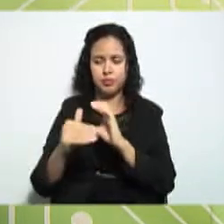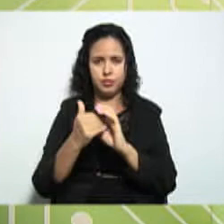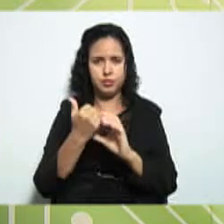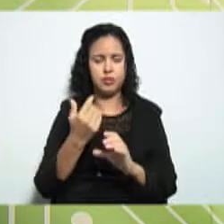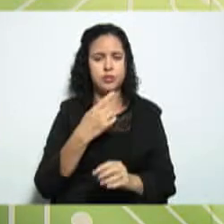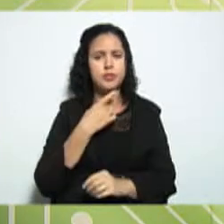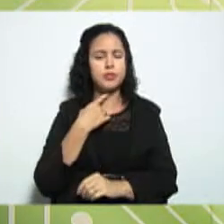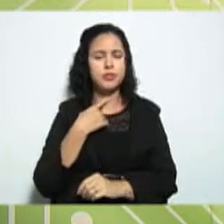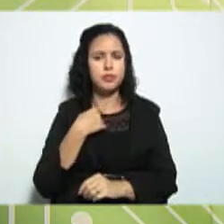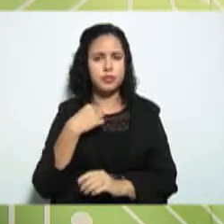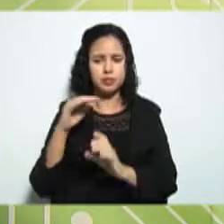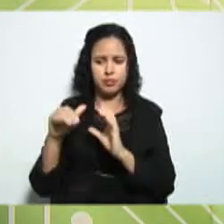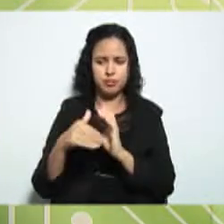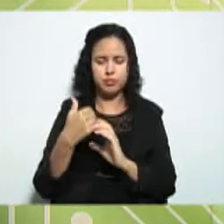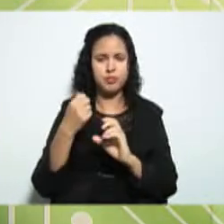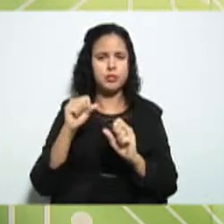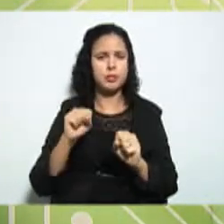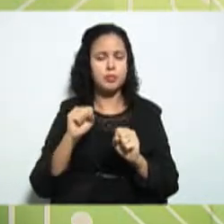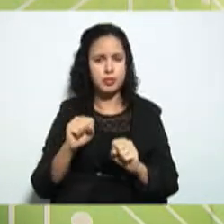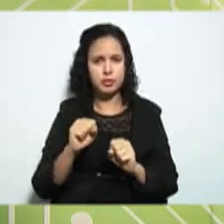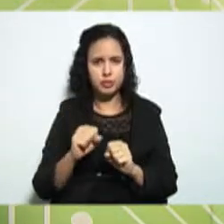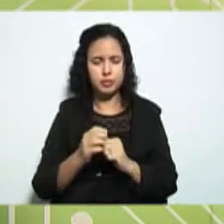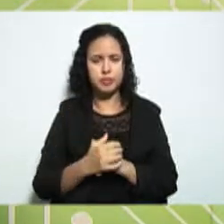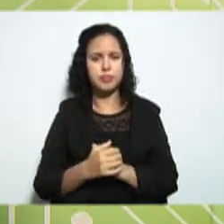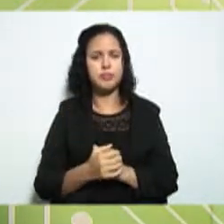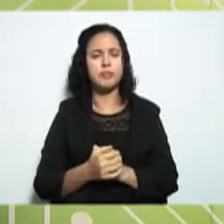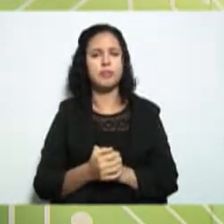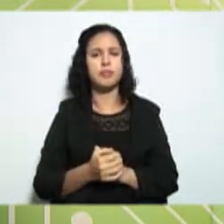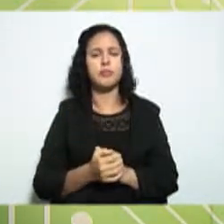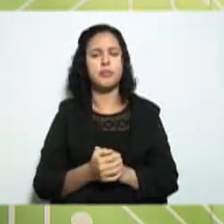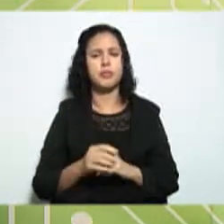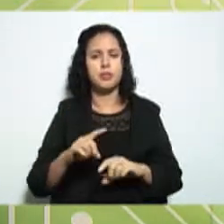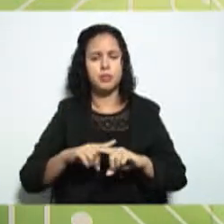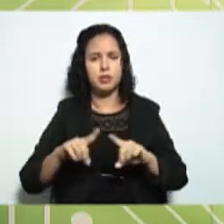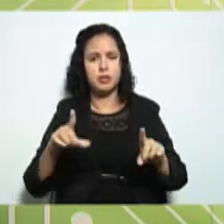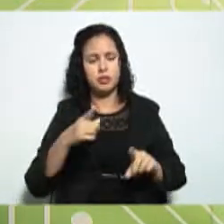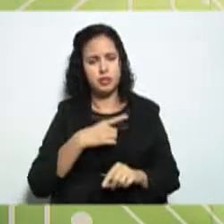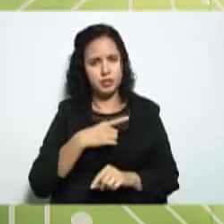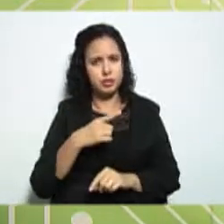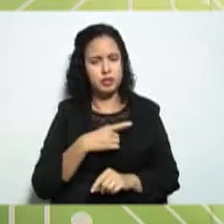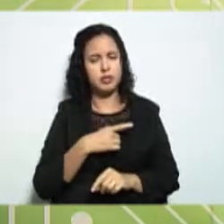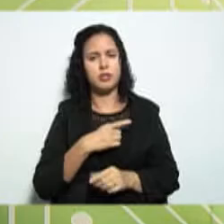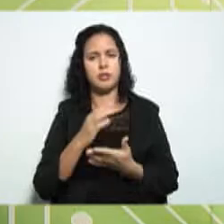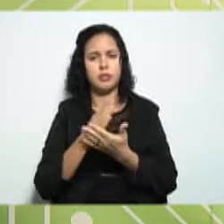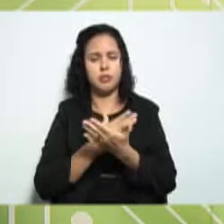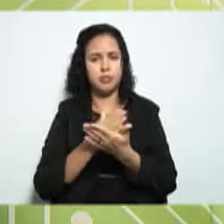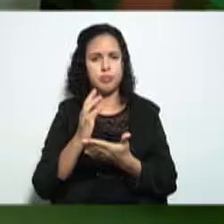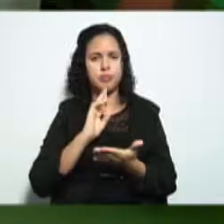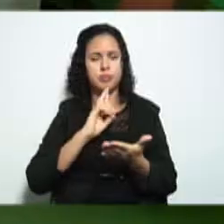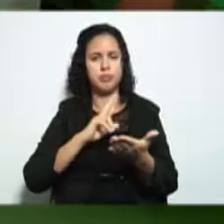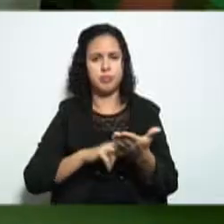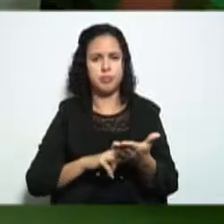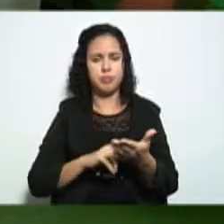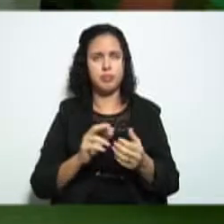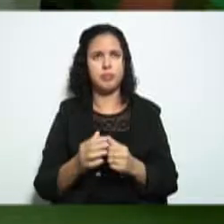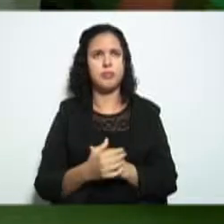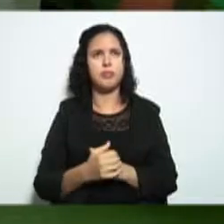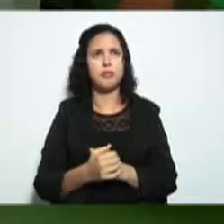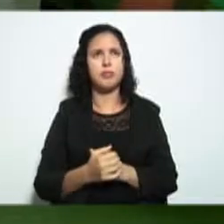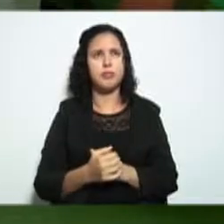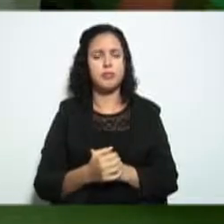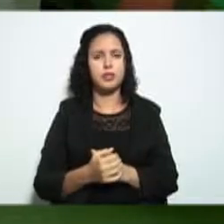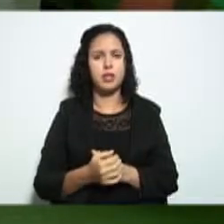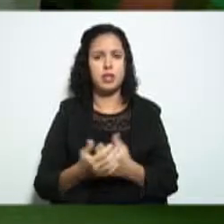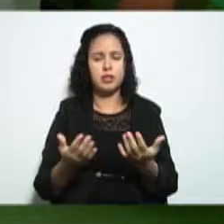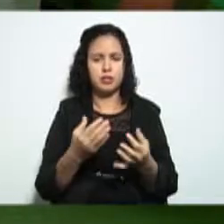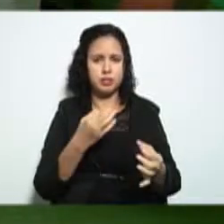vontade de mandar para a gente, né? Nós estamos preparados para isso. Mas a gente tem também preparado algumas respostas, né, professor? Temos, sim. Vamos comentar, então,